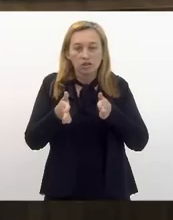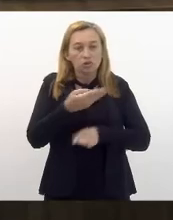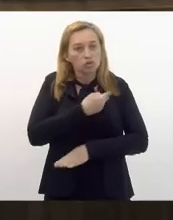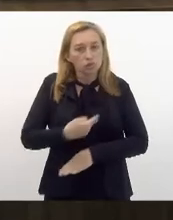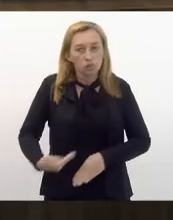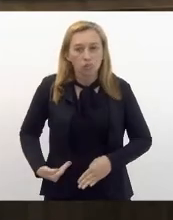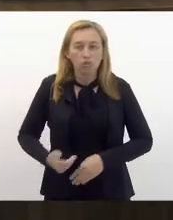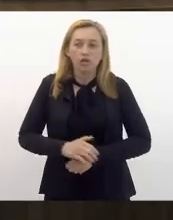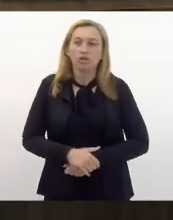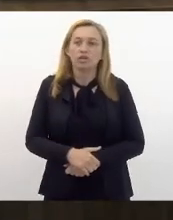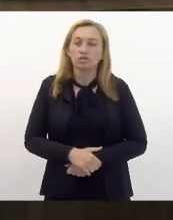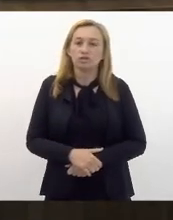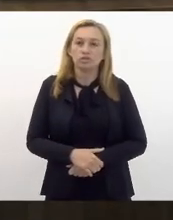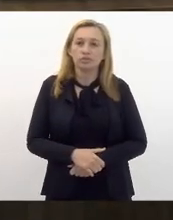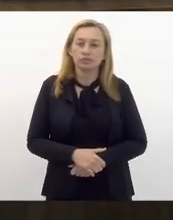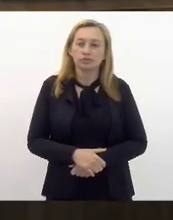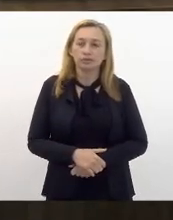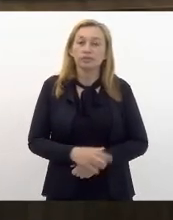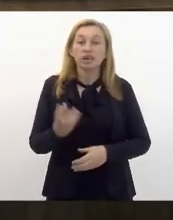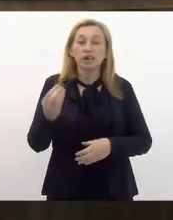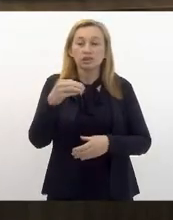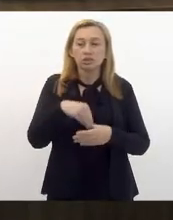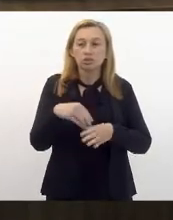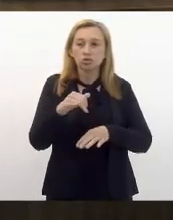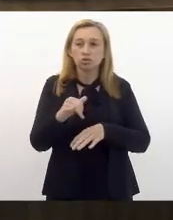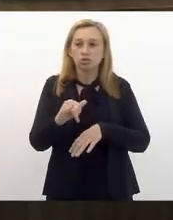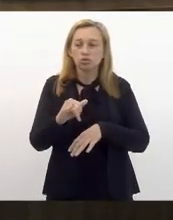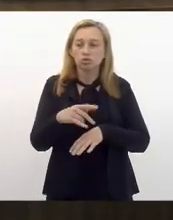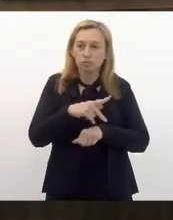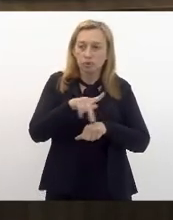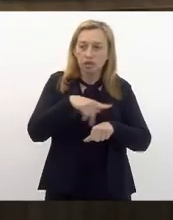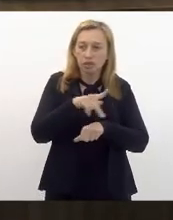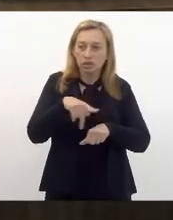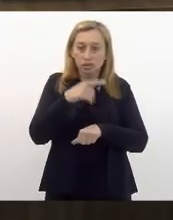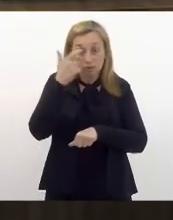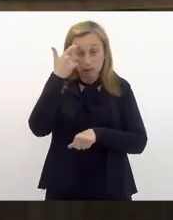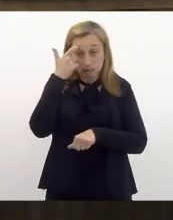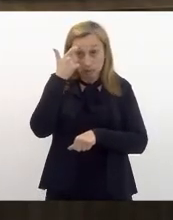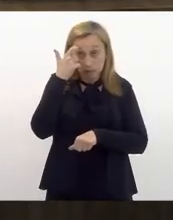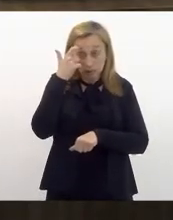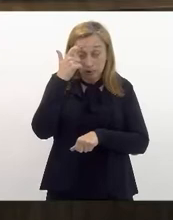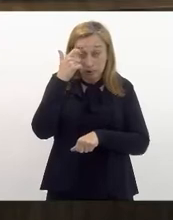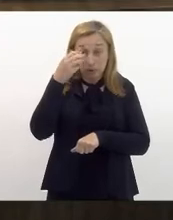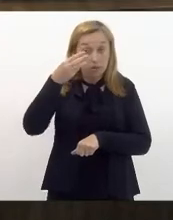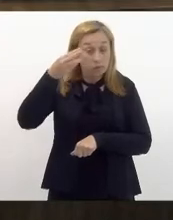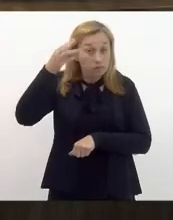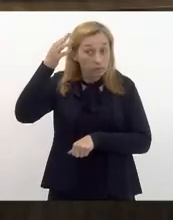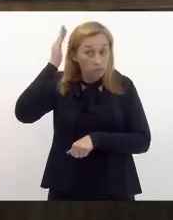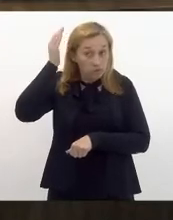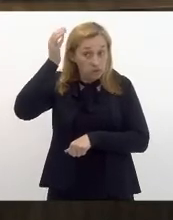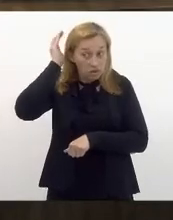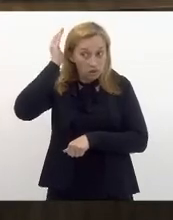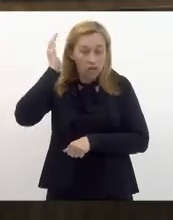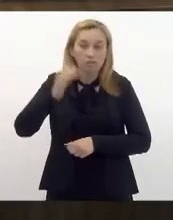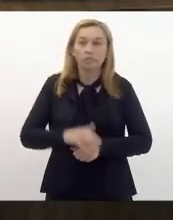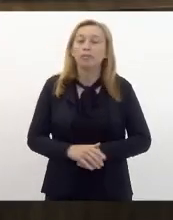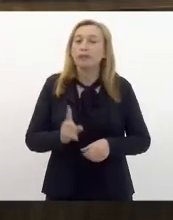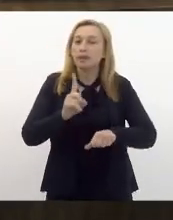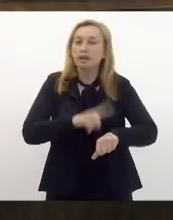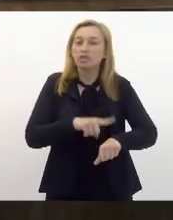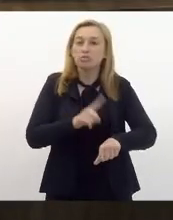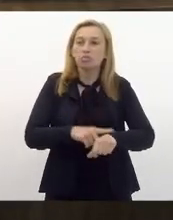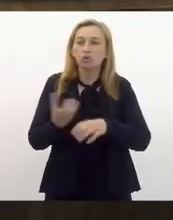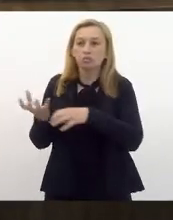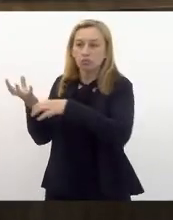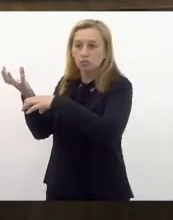governo que se estabeleceu o nosso país através de um golpe que foi o governo de Michel Temer nesse momento em